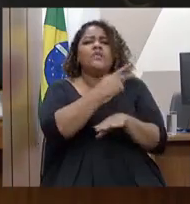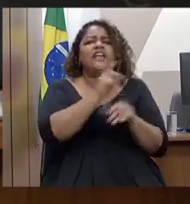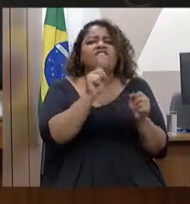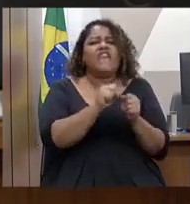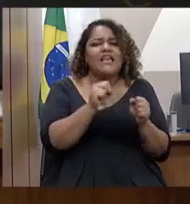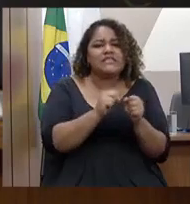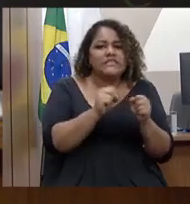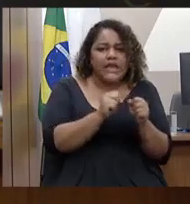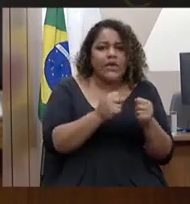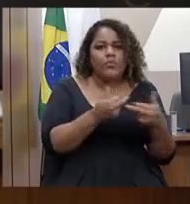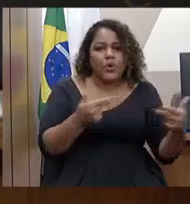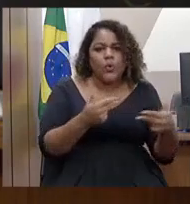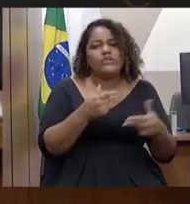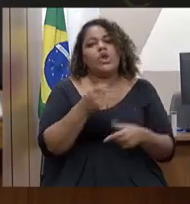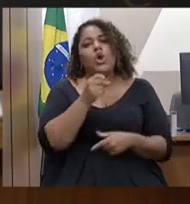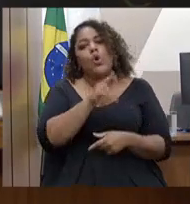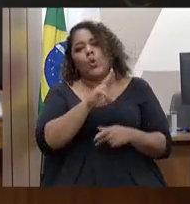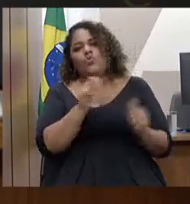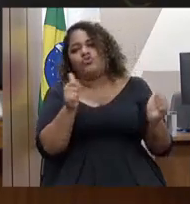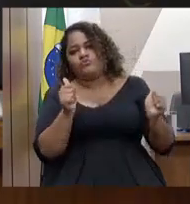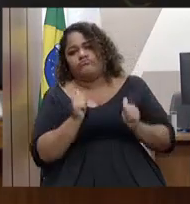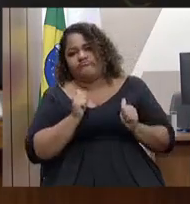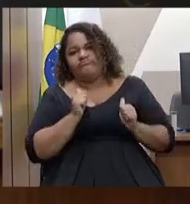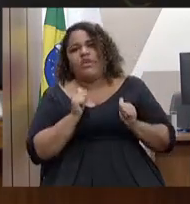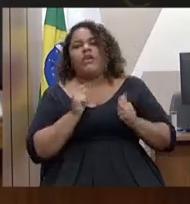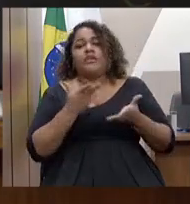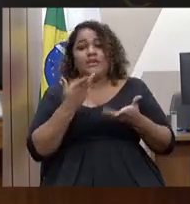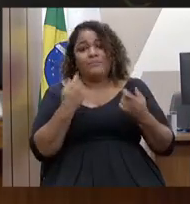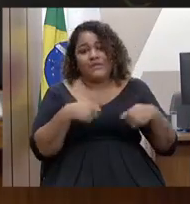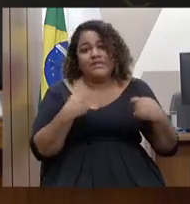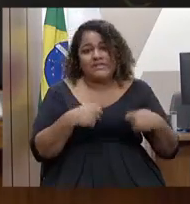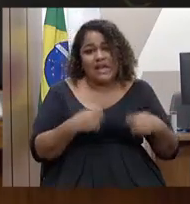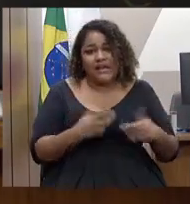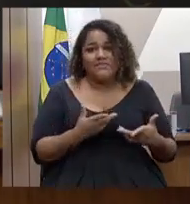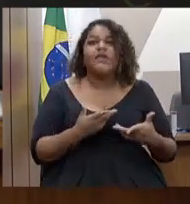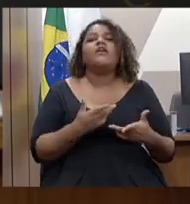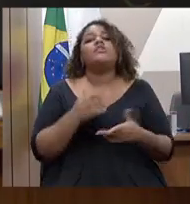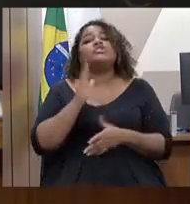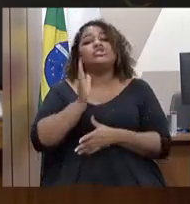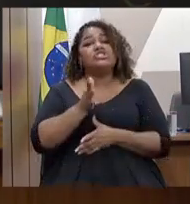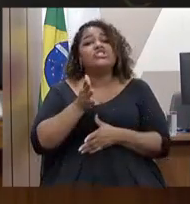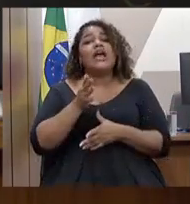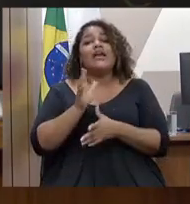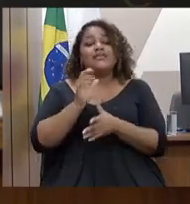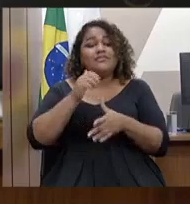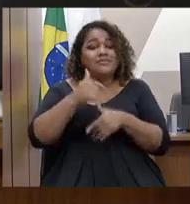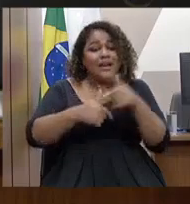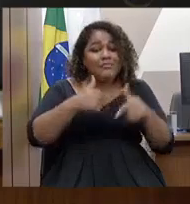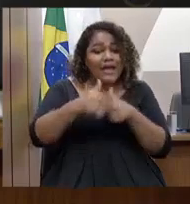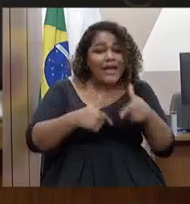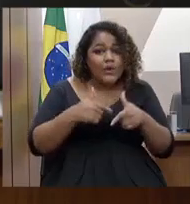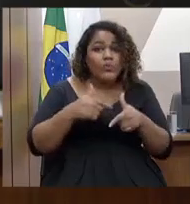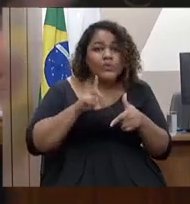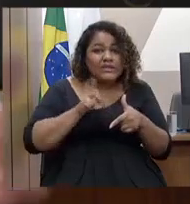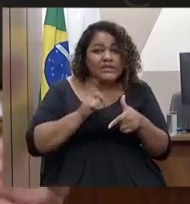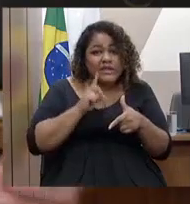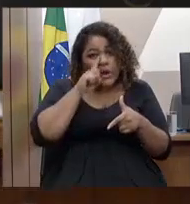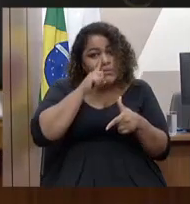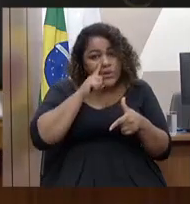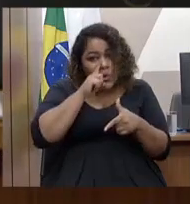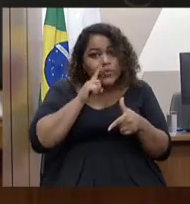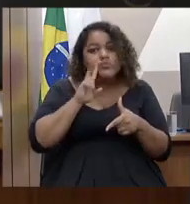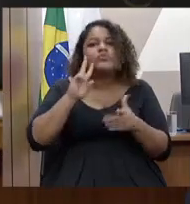imperícia ou imprudência a própria atividade já pode implicar na responsabilização do empregador independente